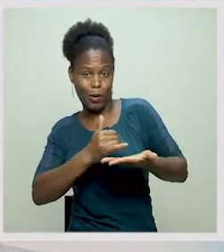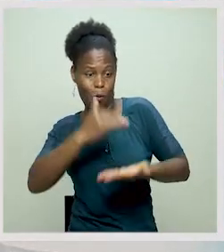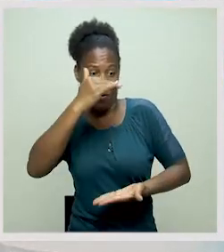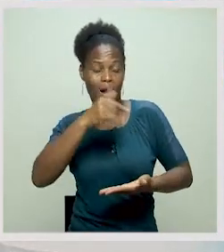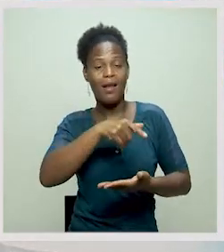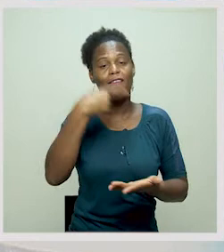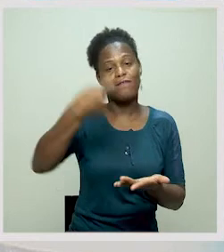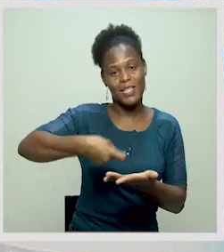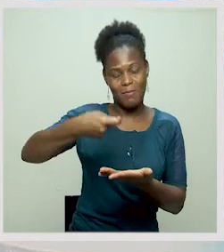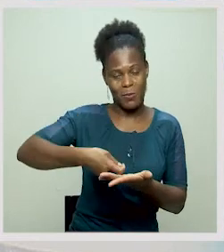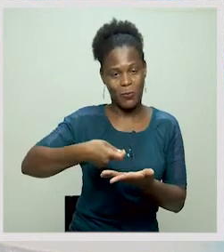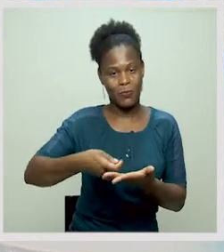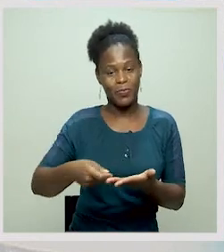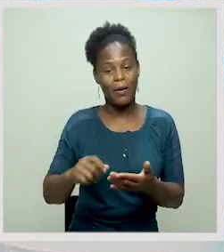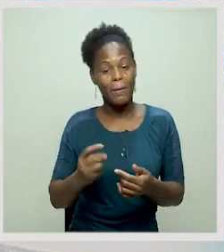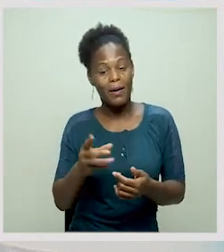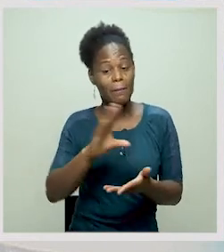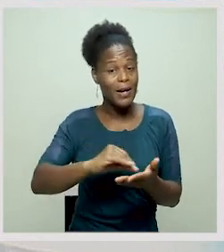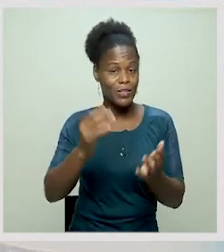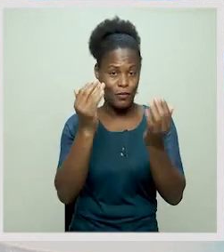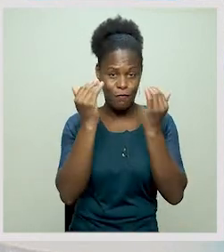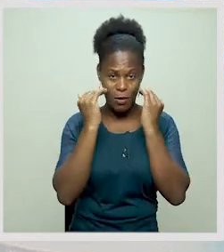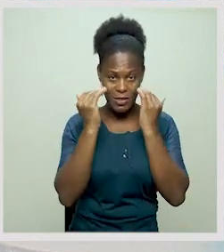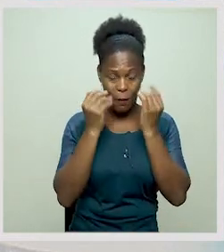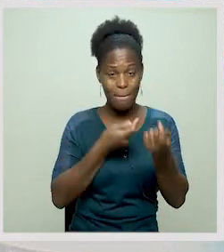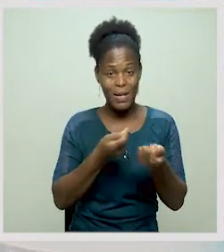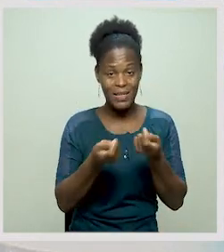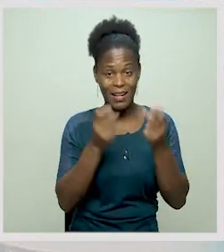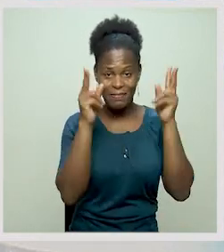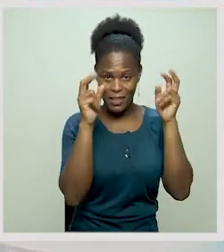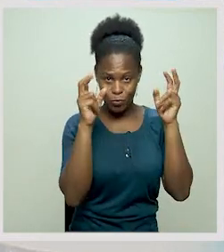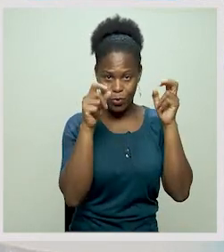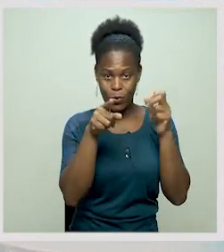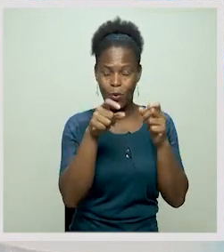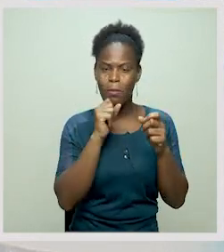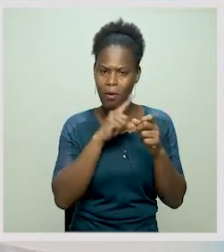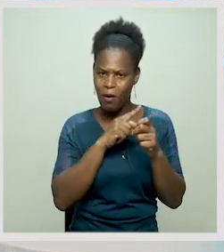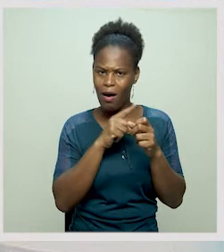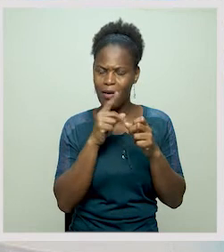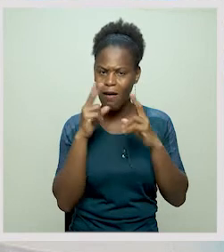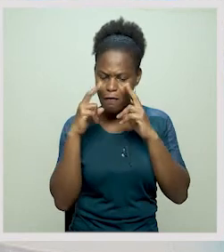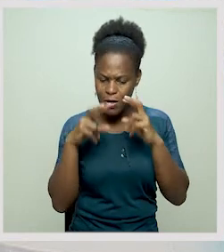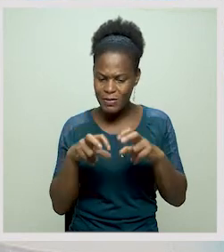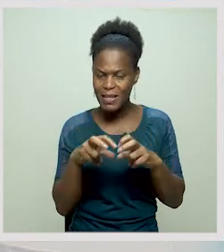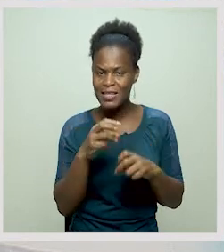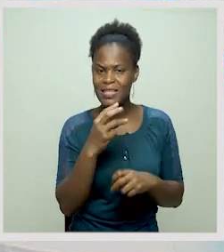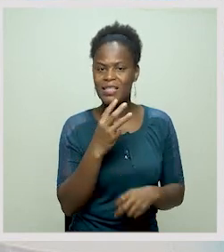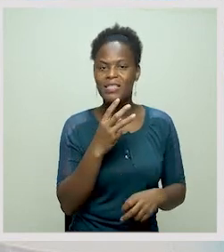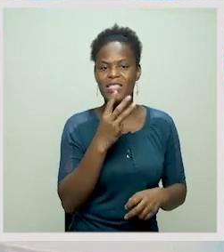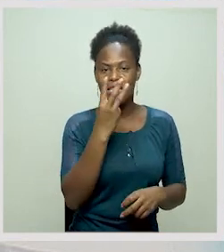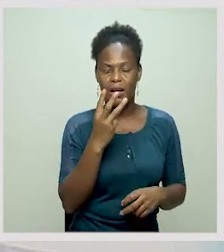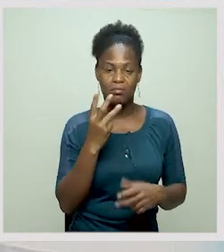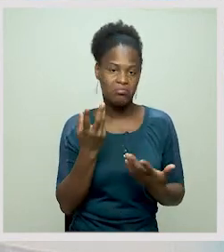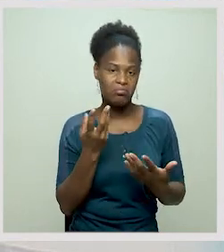investimento. Para mais informações sobre o mercado de títulos, vocês podem consultar o site